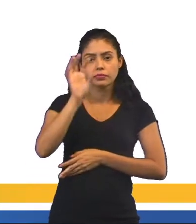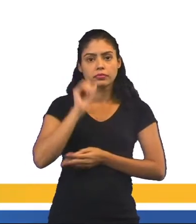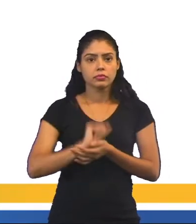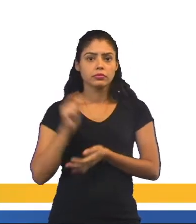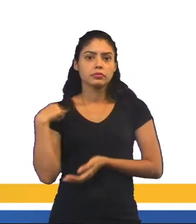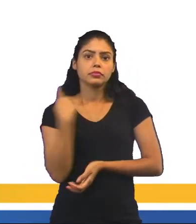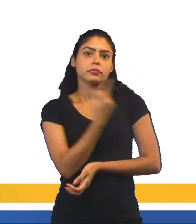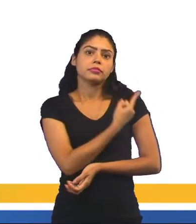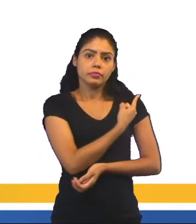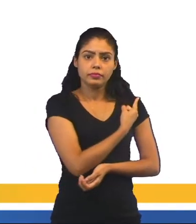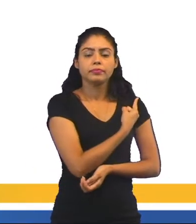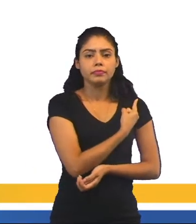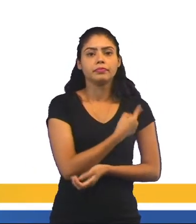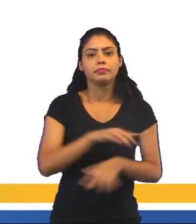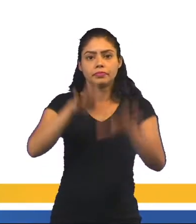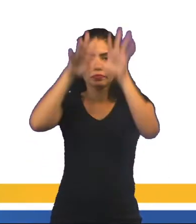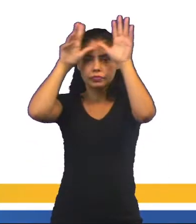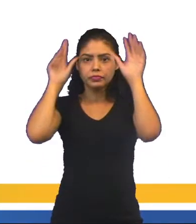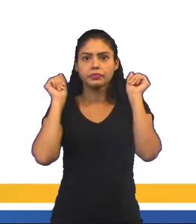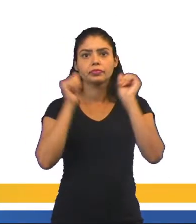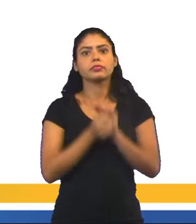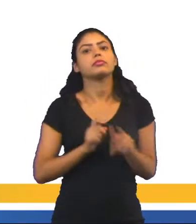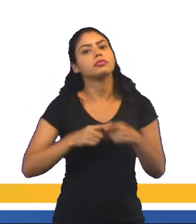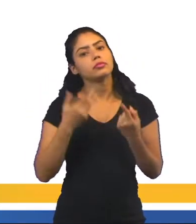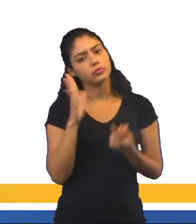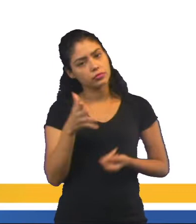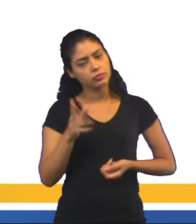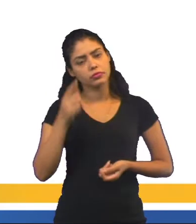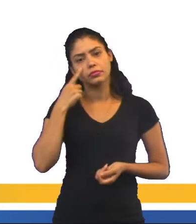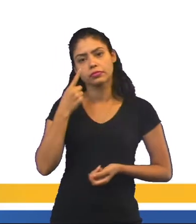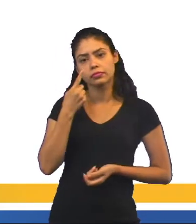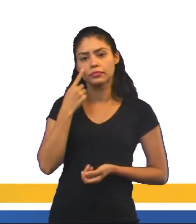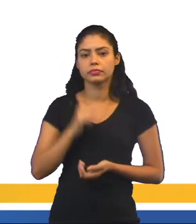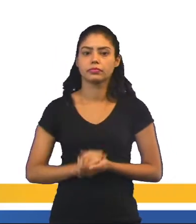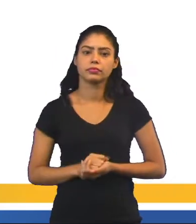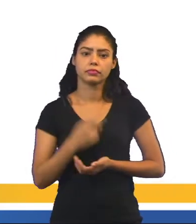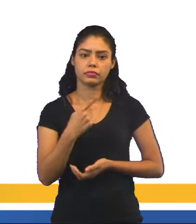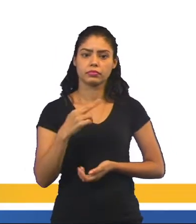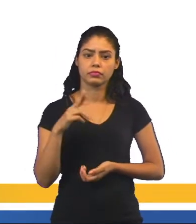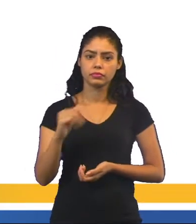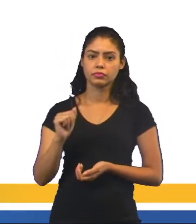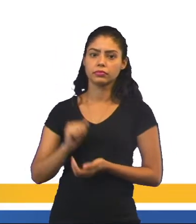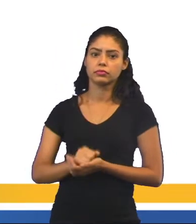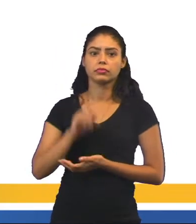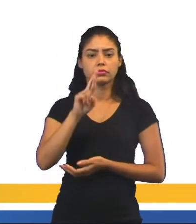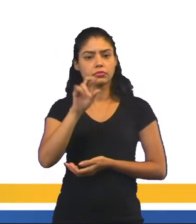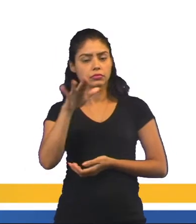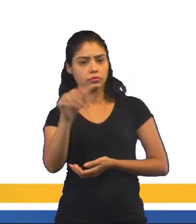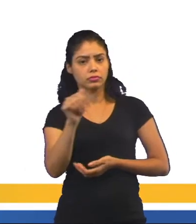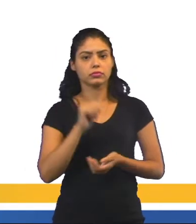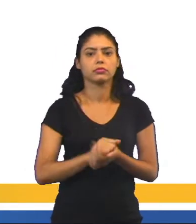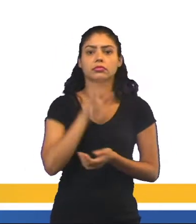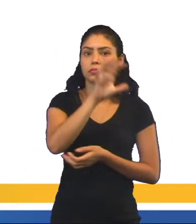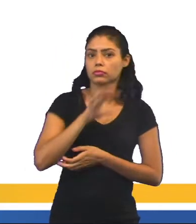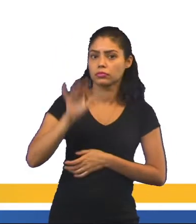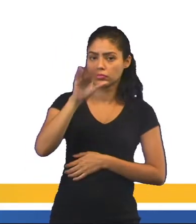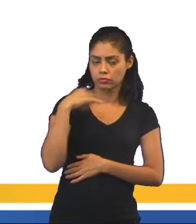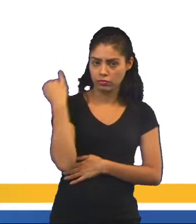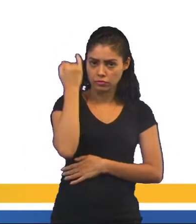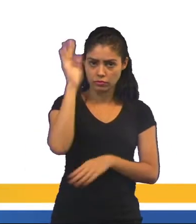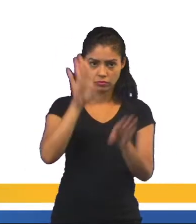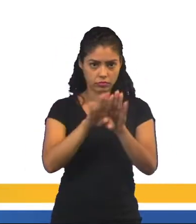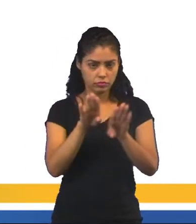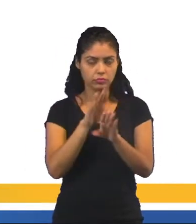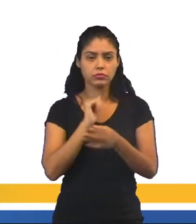na nossa região do estado do Acre. Mas aí você já chega no estado do Pará e Roraima, que é uma região muito importante